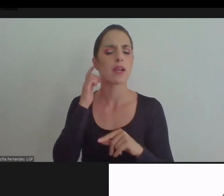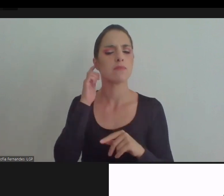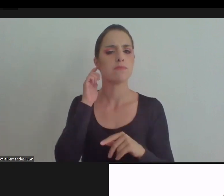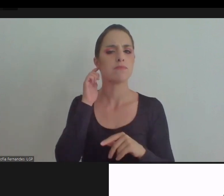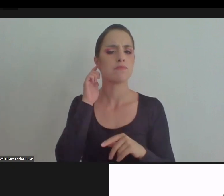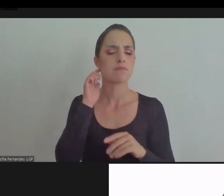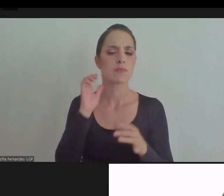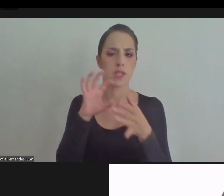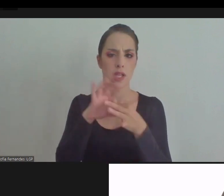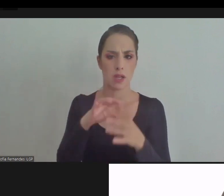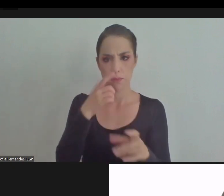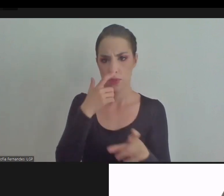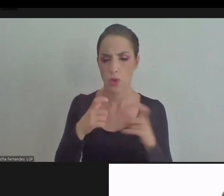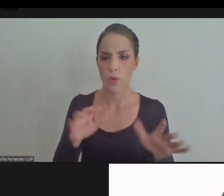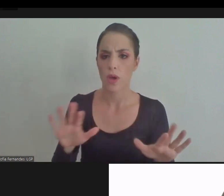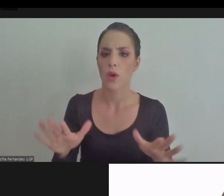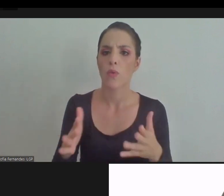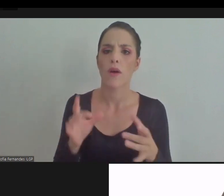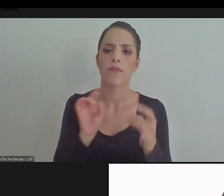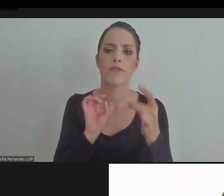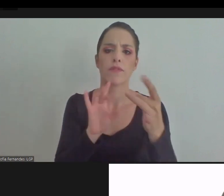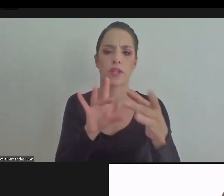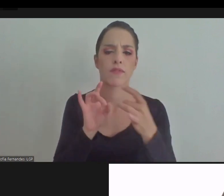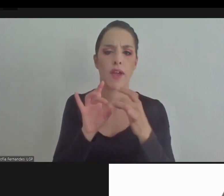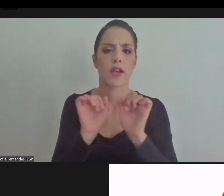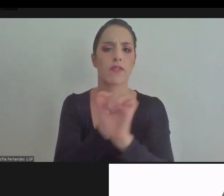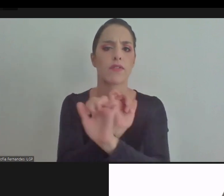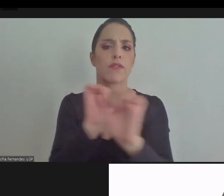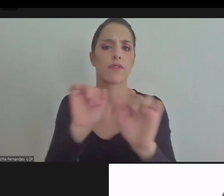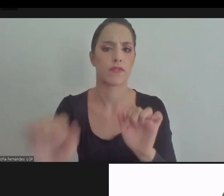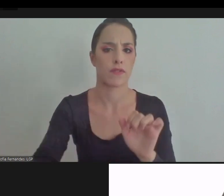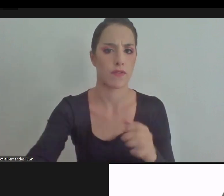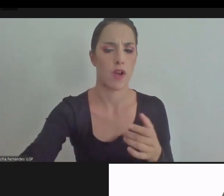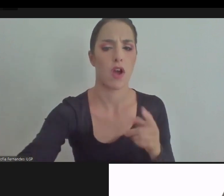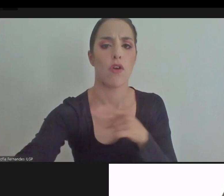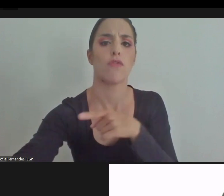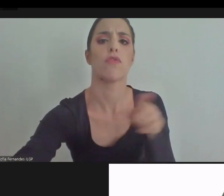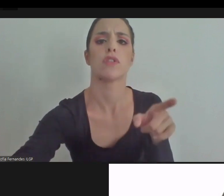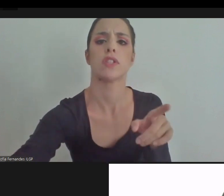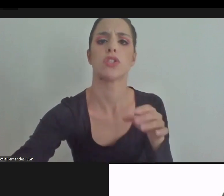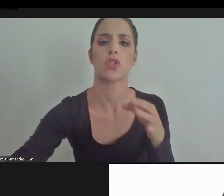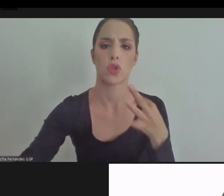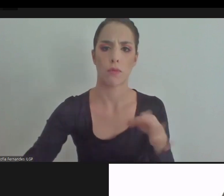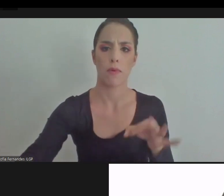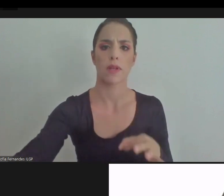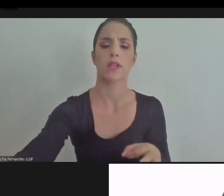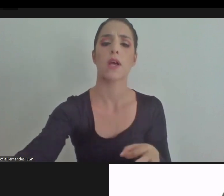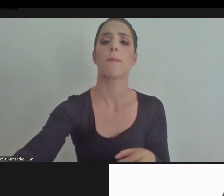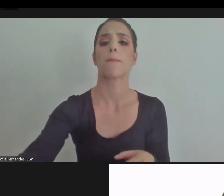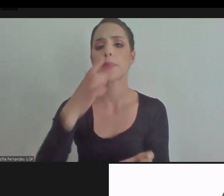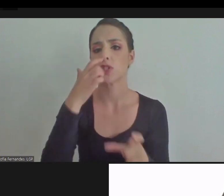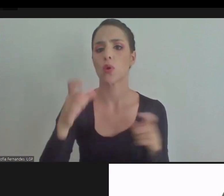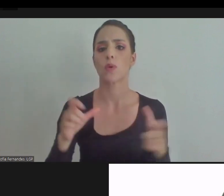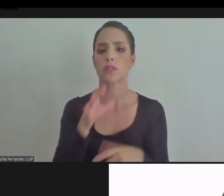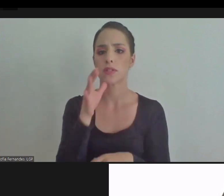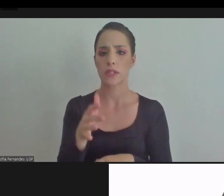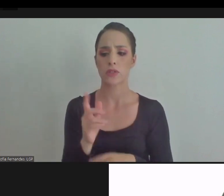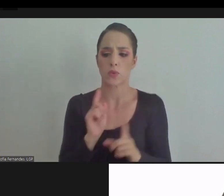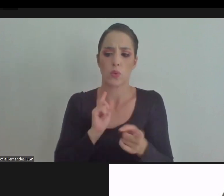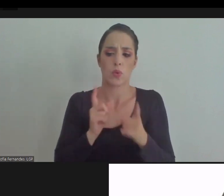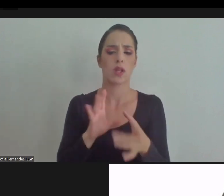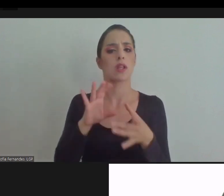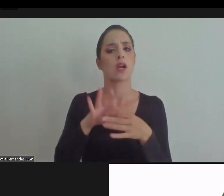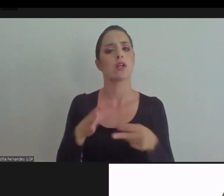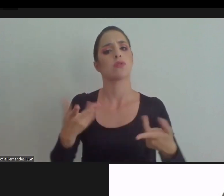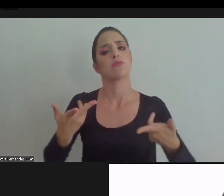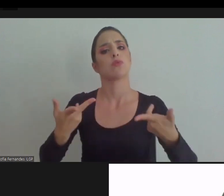foi o feedback, qual é o retorno que vocês têm tido da parte do cidadão com a